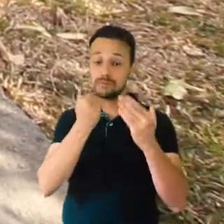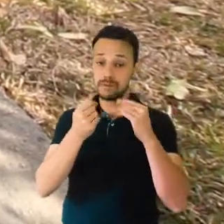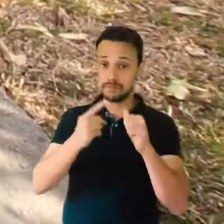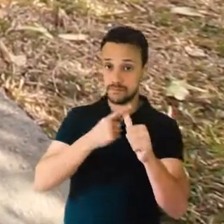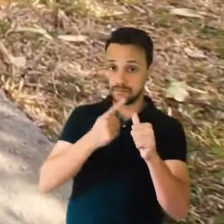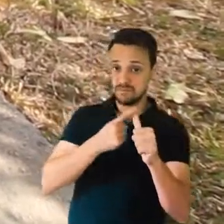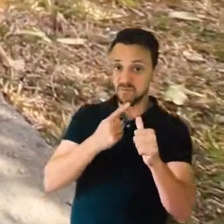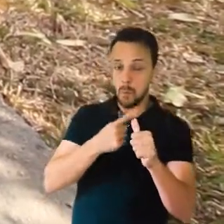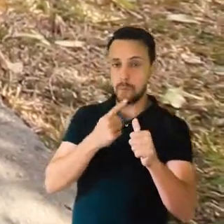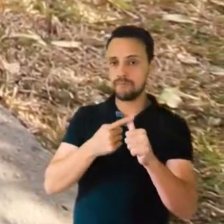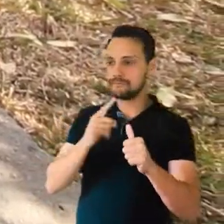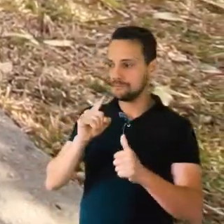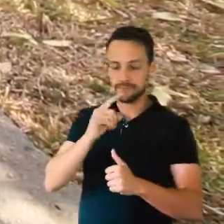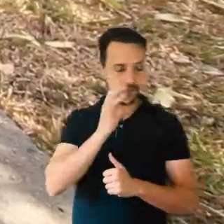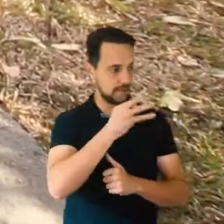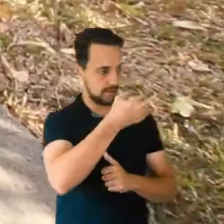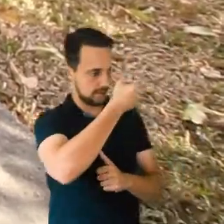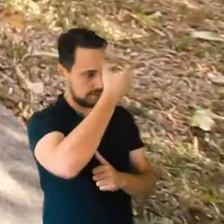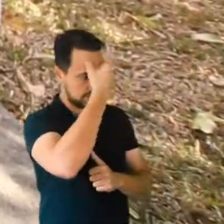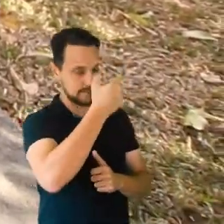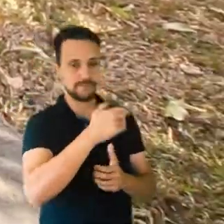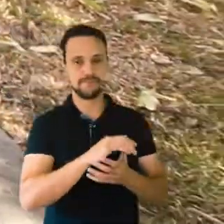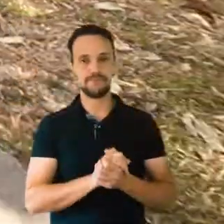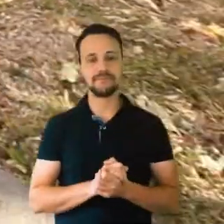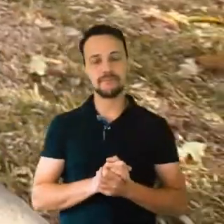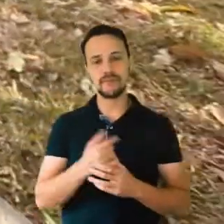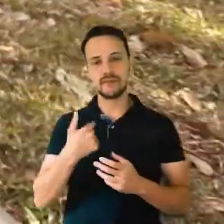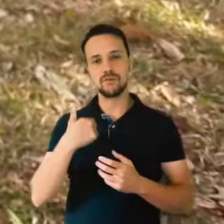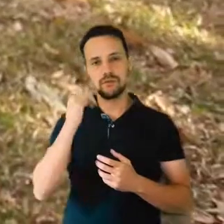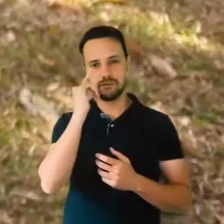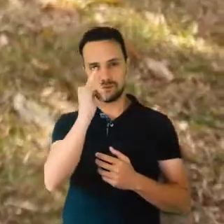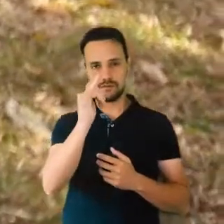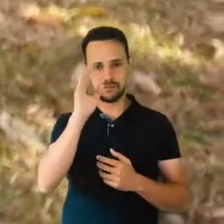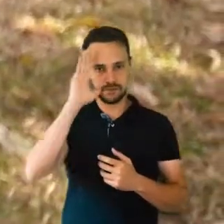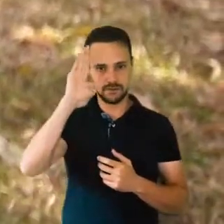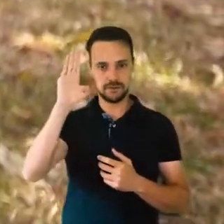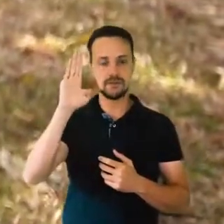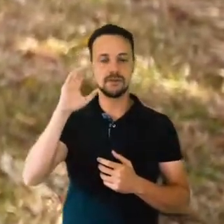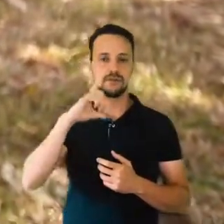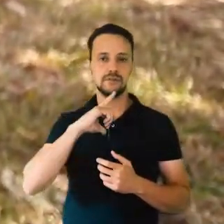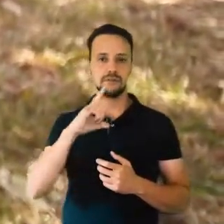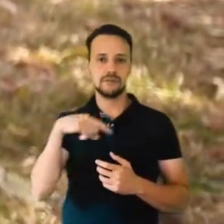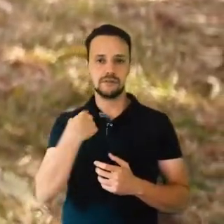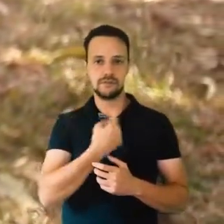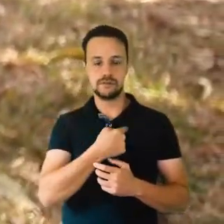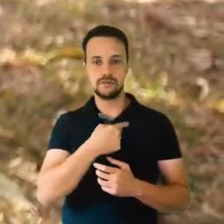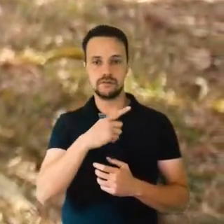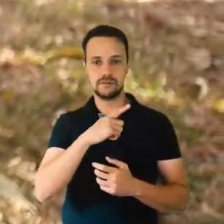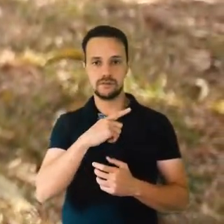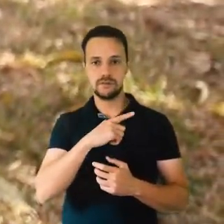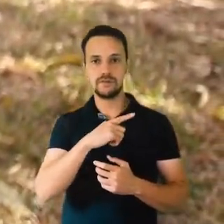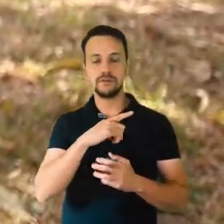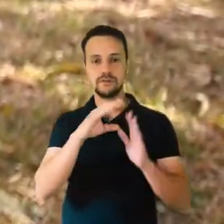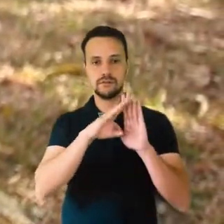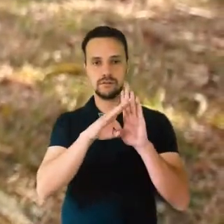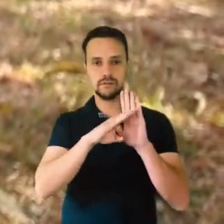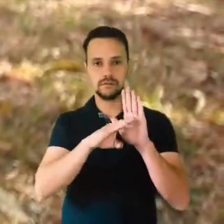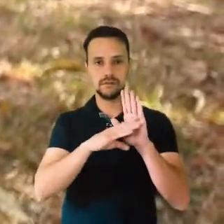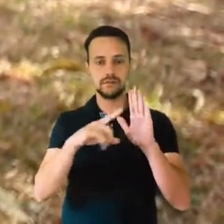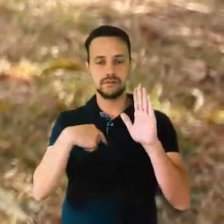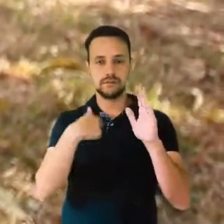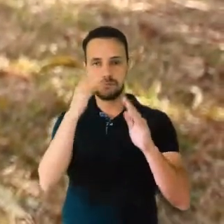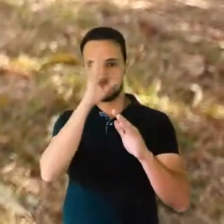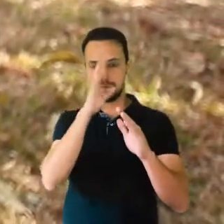nossa alimentação, né? Exatamente. Tem que ter essa consciência, não é? Eu acho que o meu recado principal é até baseado no nosso guia alimentar da